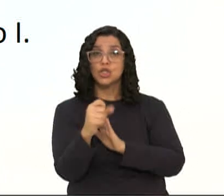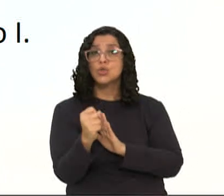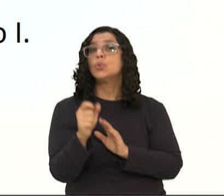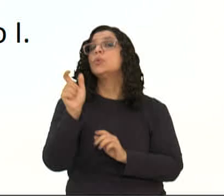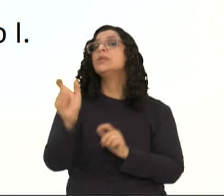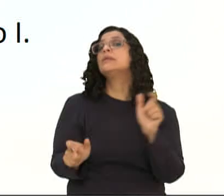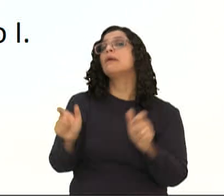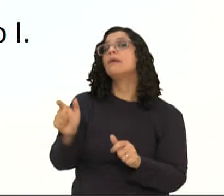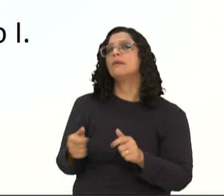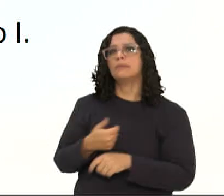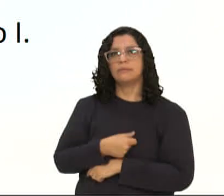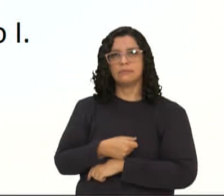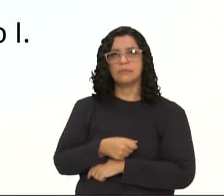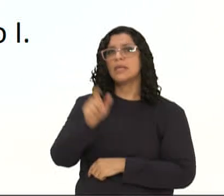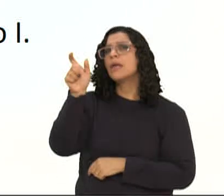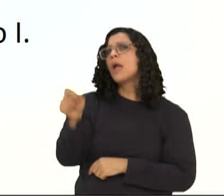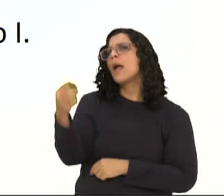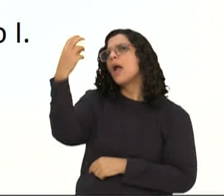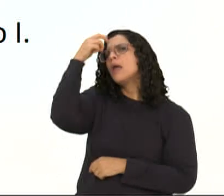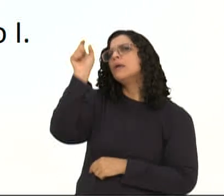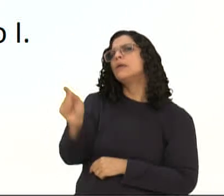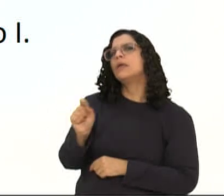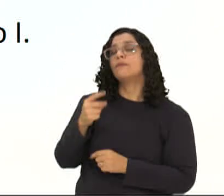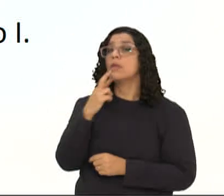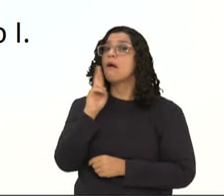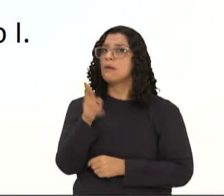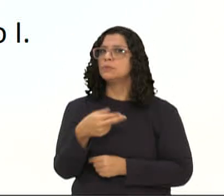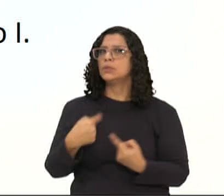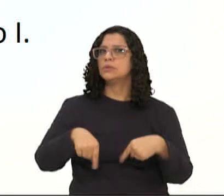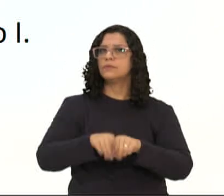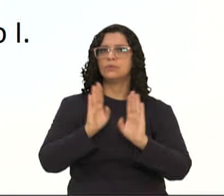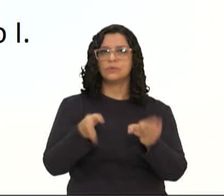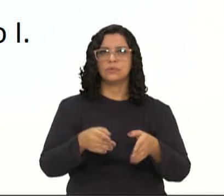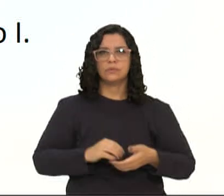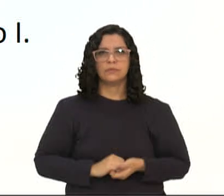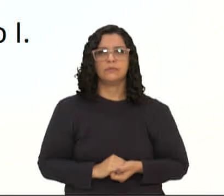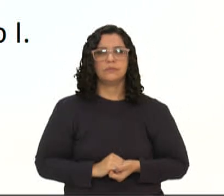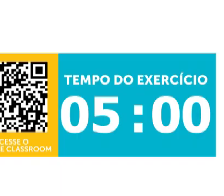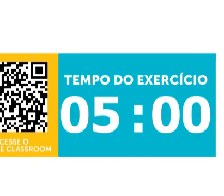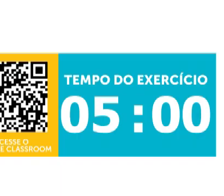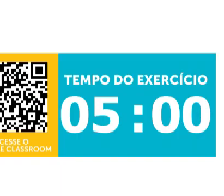meio de quem? Vocês têm um tempinho aí para responder e já retornamos.